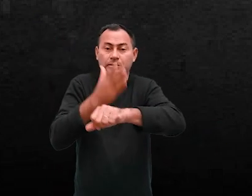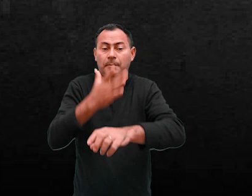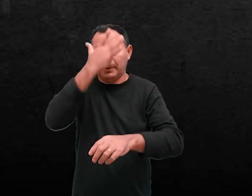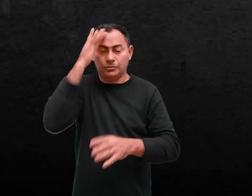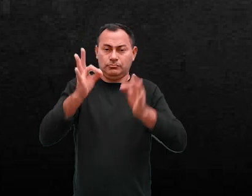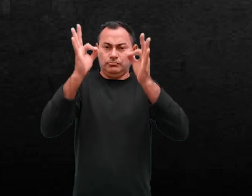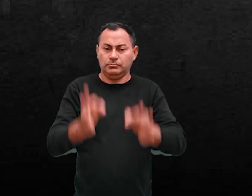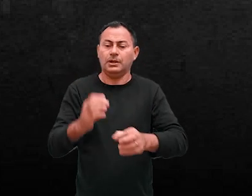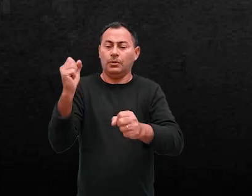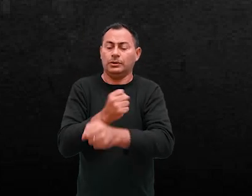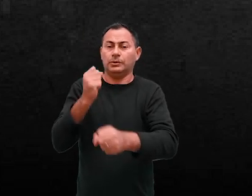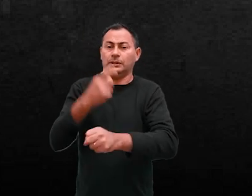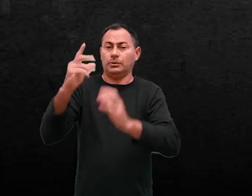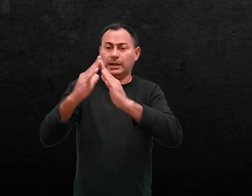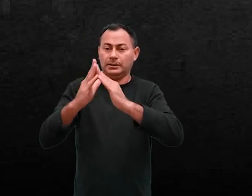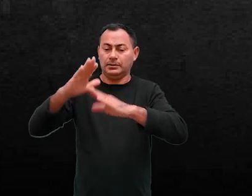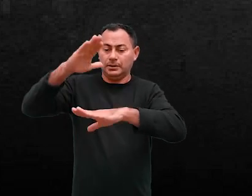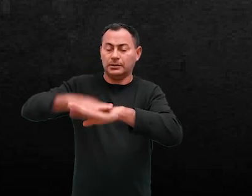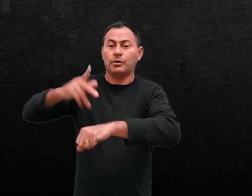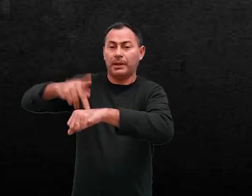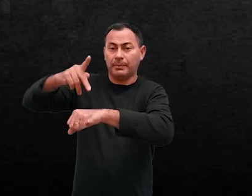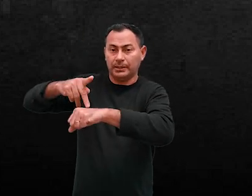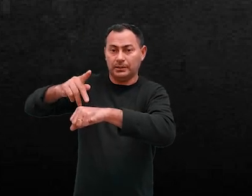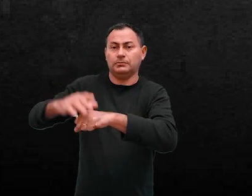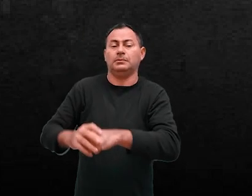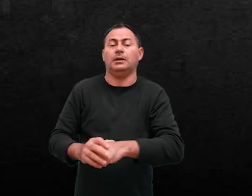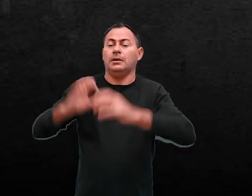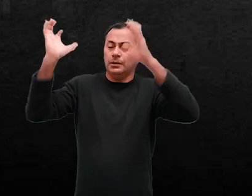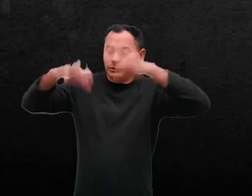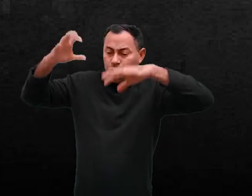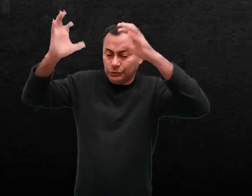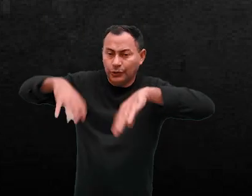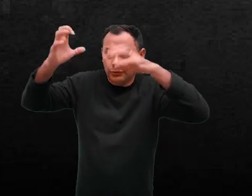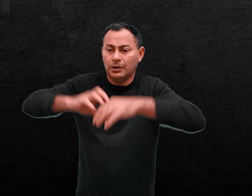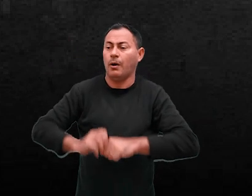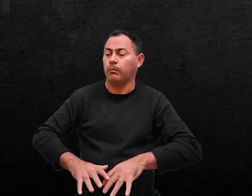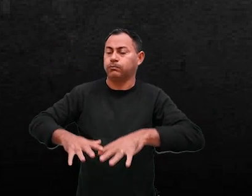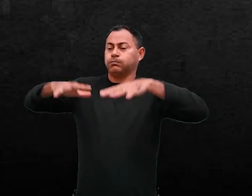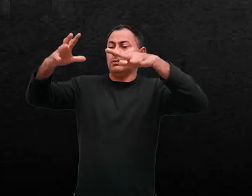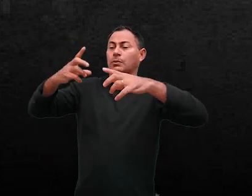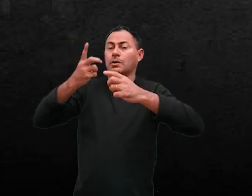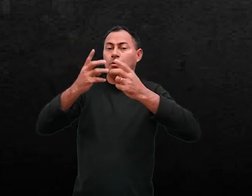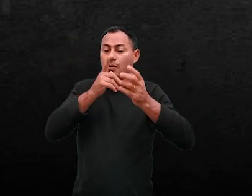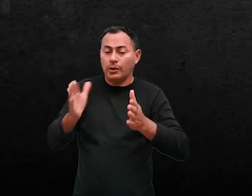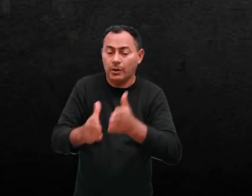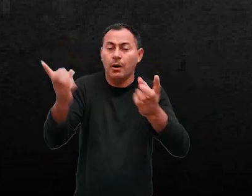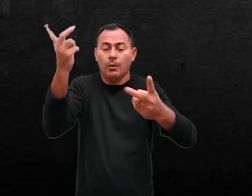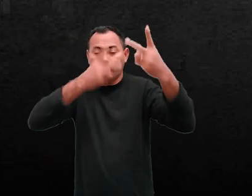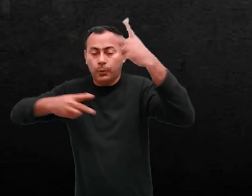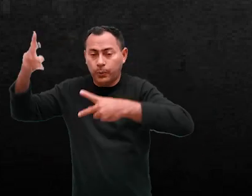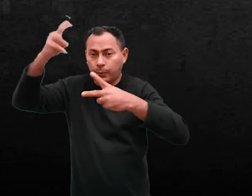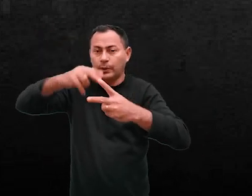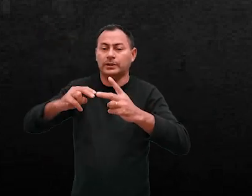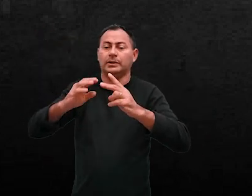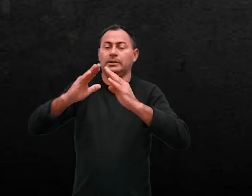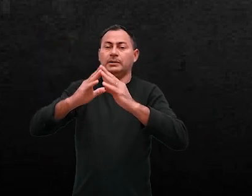como um homem prudente que construiu a sua casa sobre a rocha. Caiu a chuva, transbordaram os rios, sopraram os